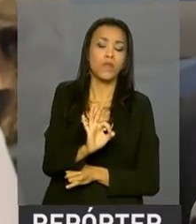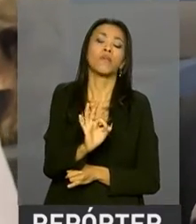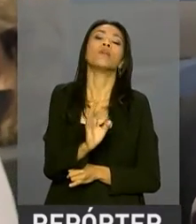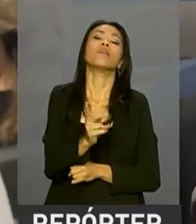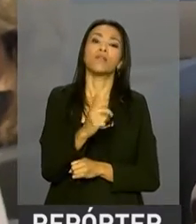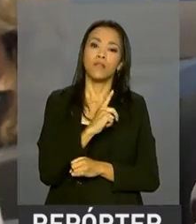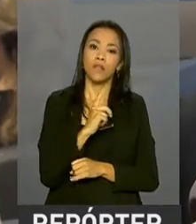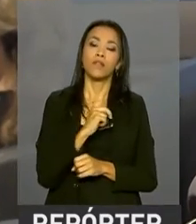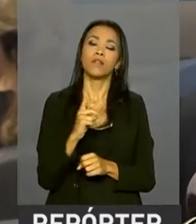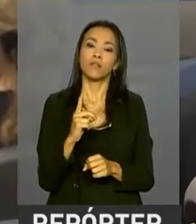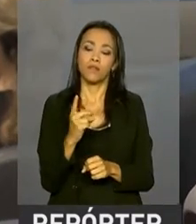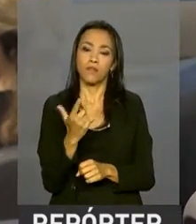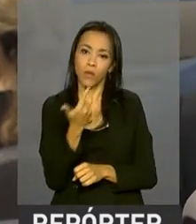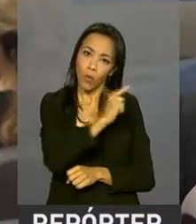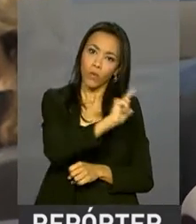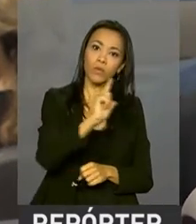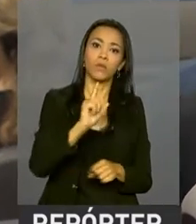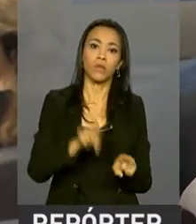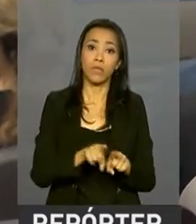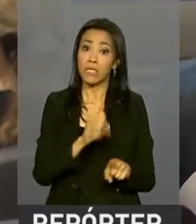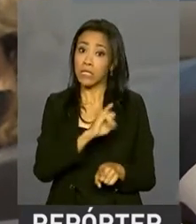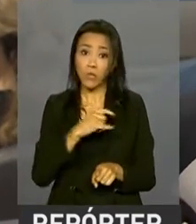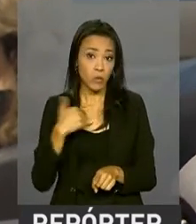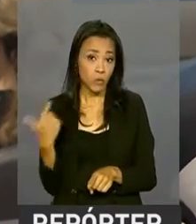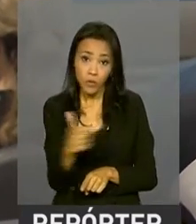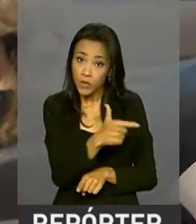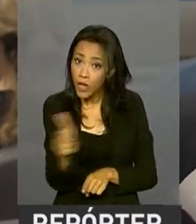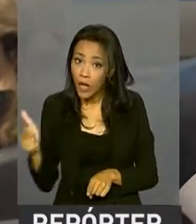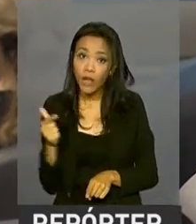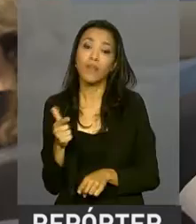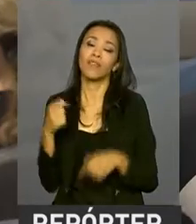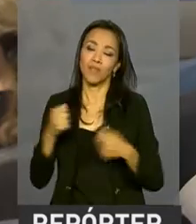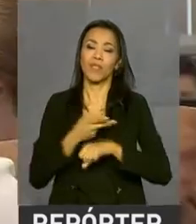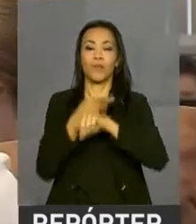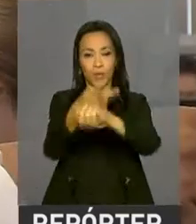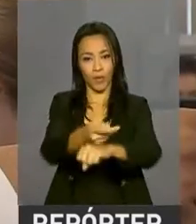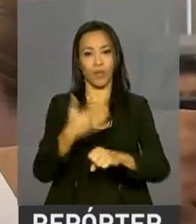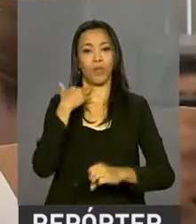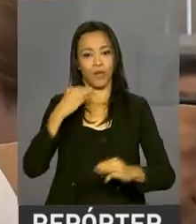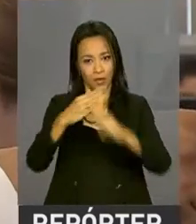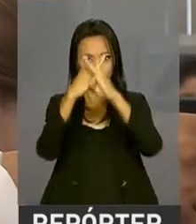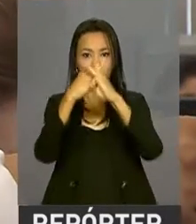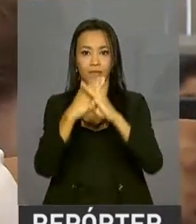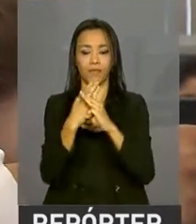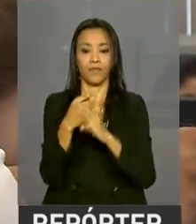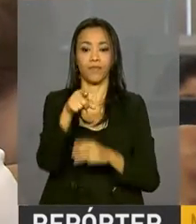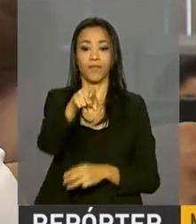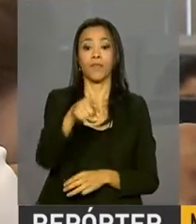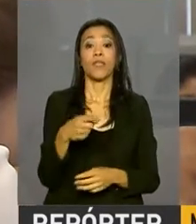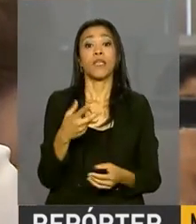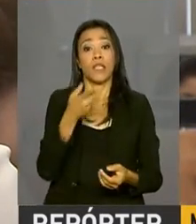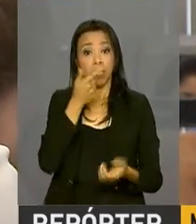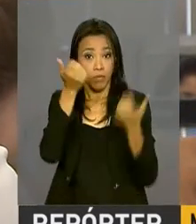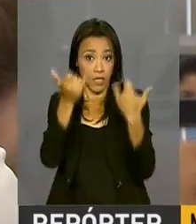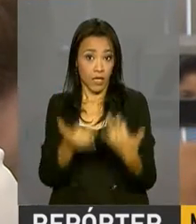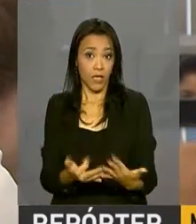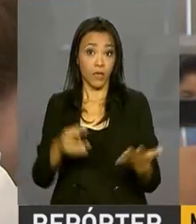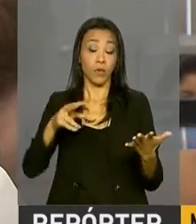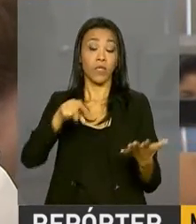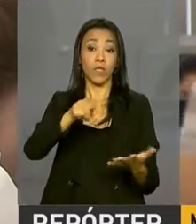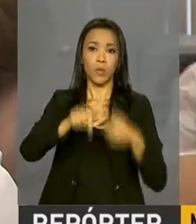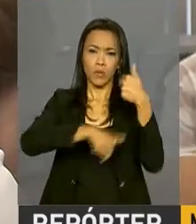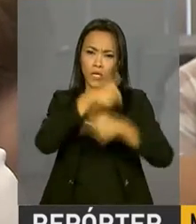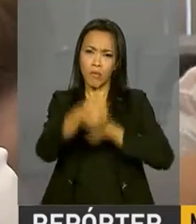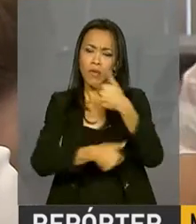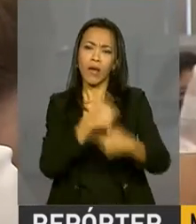acesso no bairro se não tiver isso aí nem estádio tem que viajar o significado desse trabalho para a caixa e para